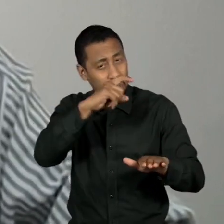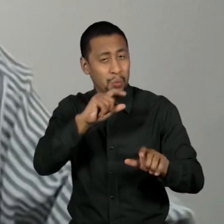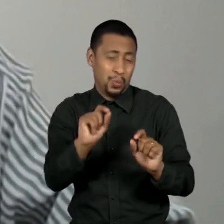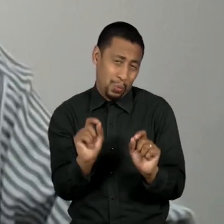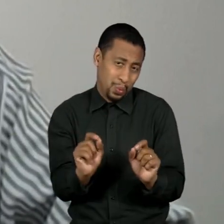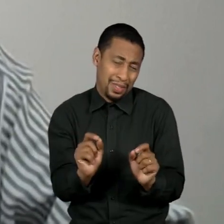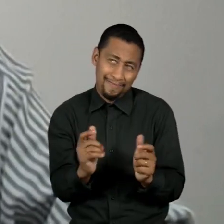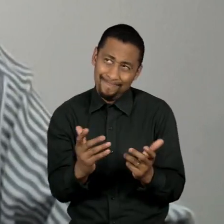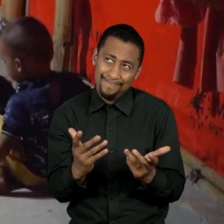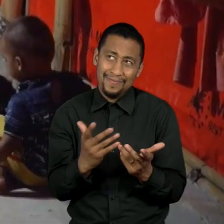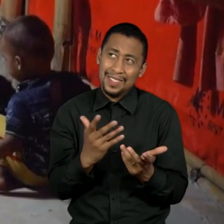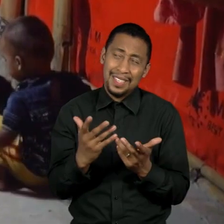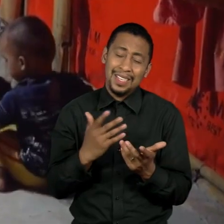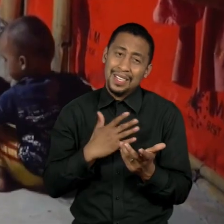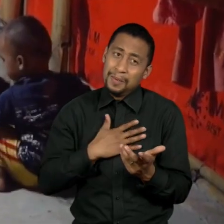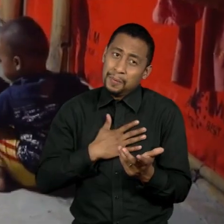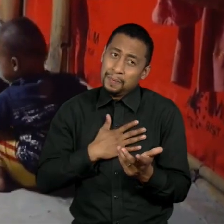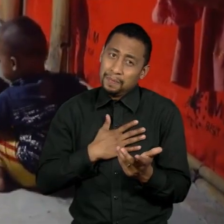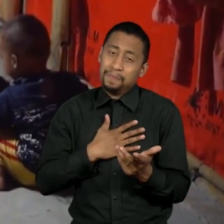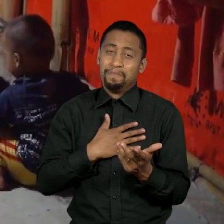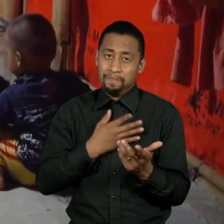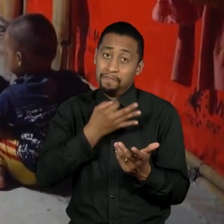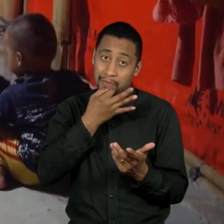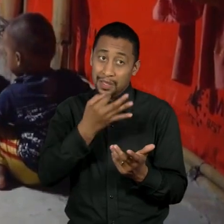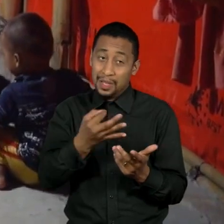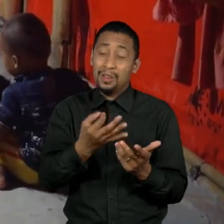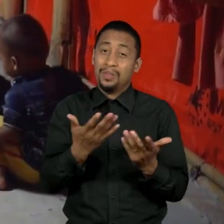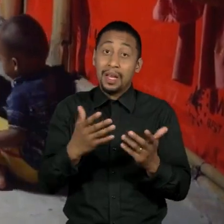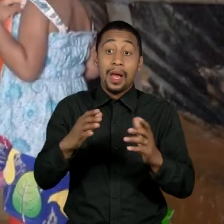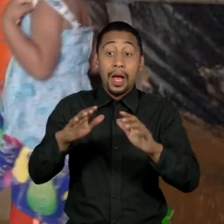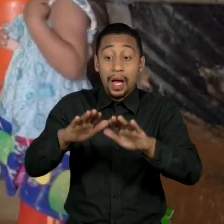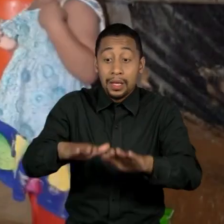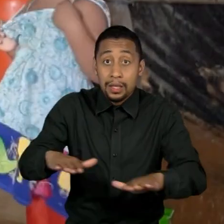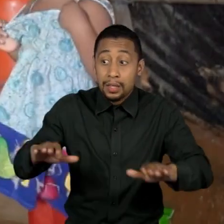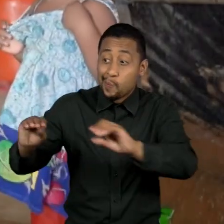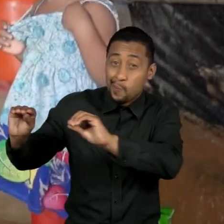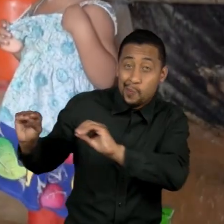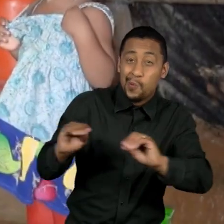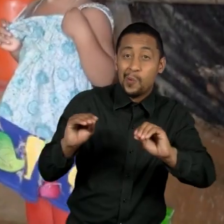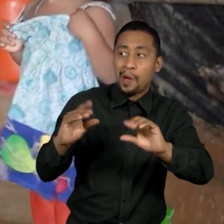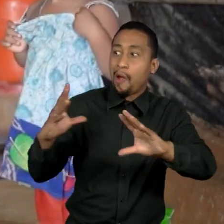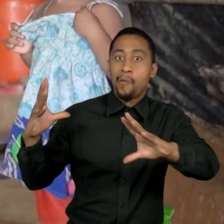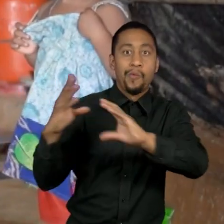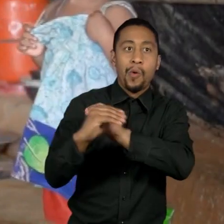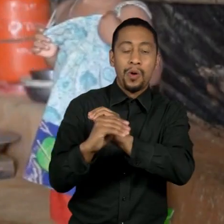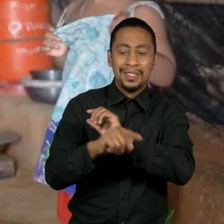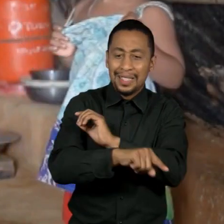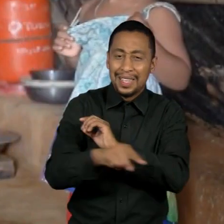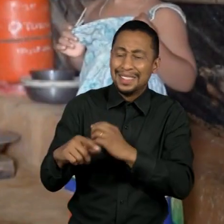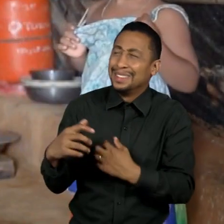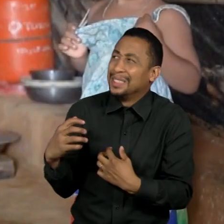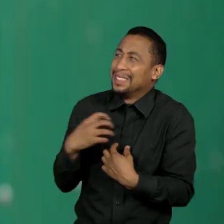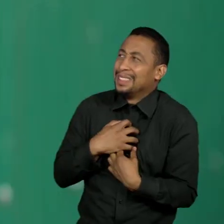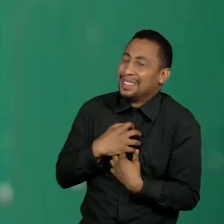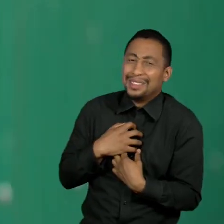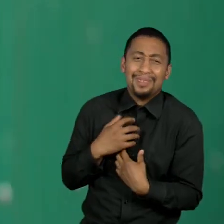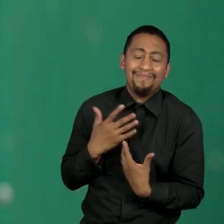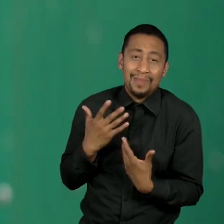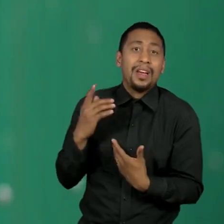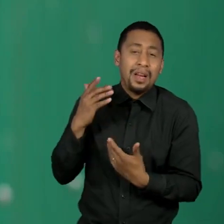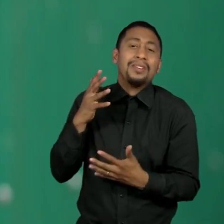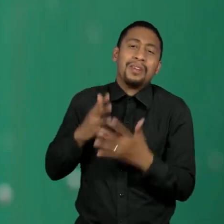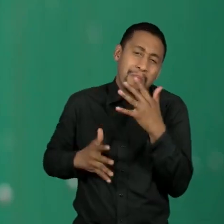né? Fronteiras fechadas, nacionalidades, eles estão deixando passar a gente ou não. Essa criança muito pequena